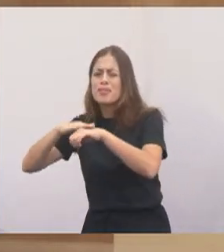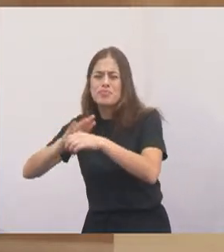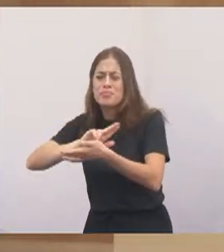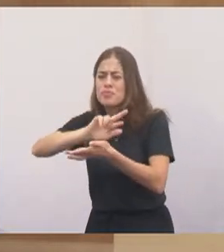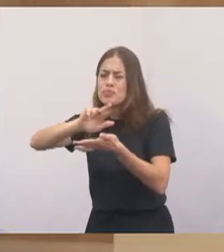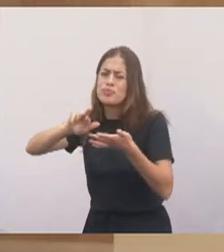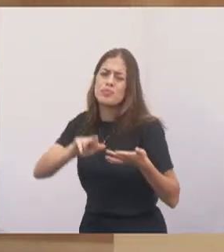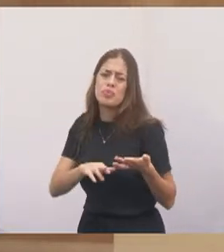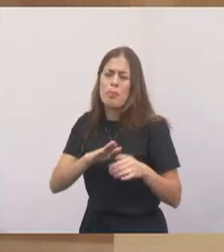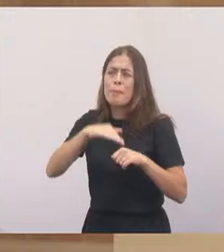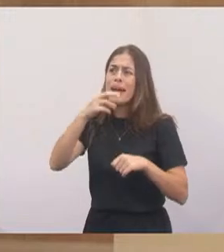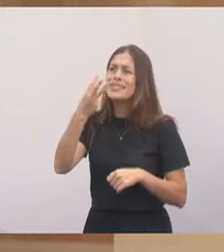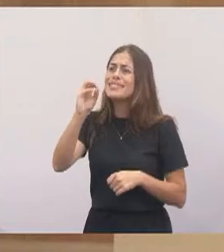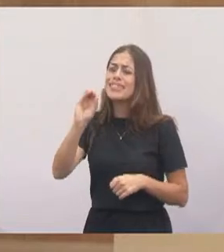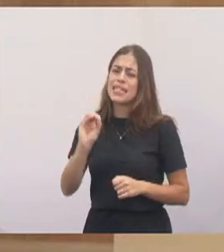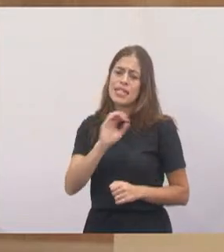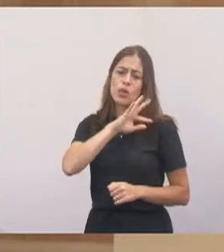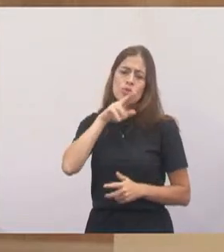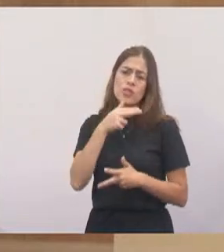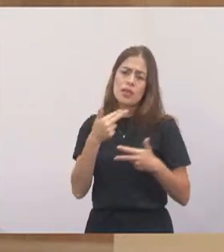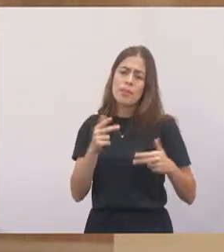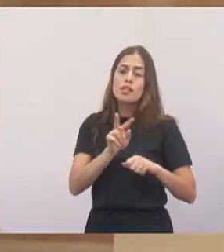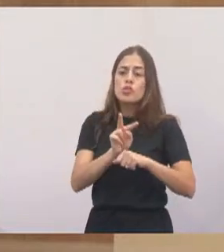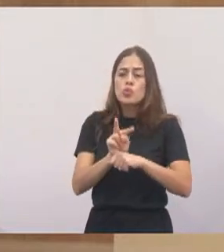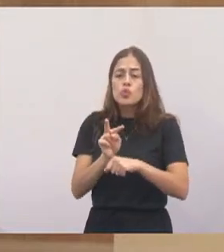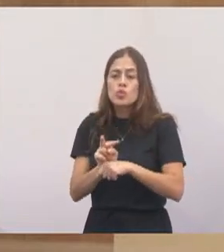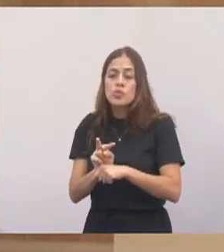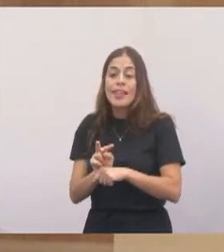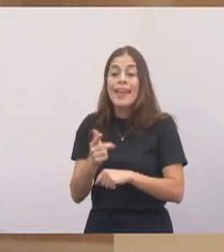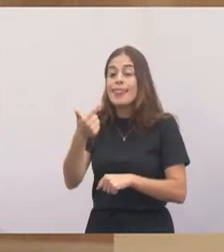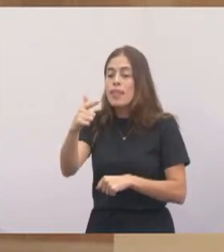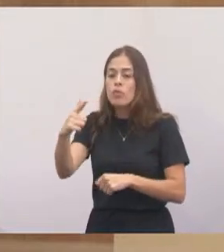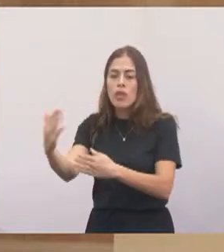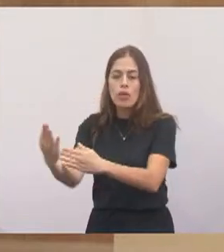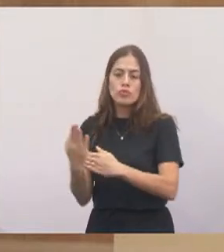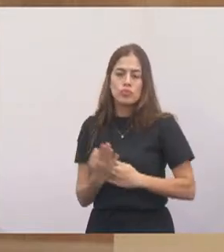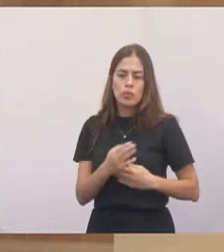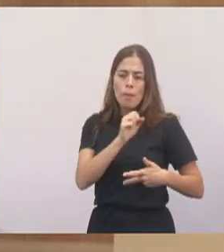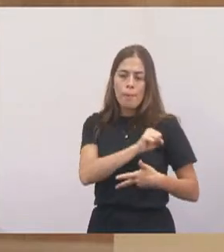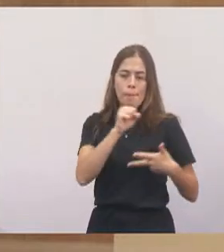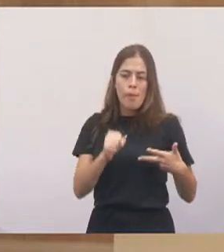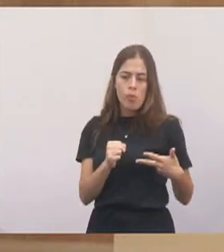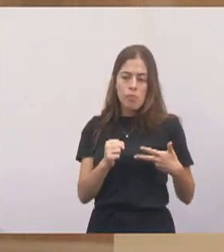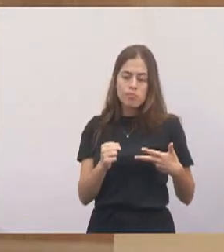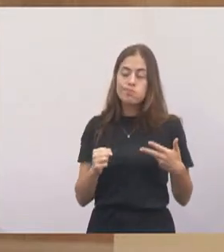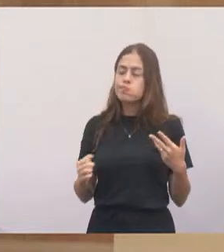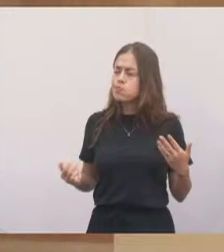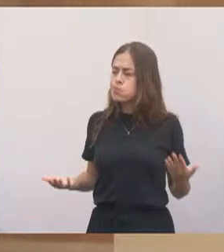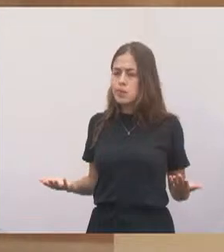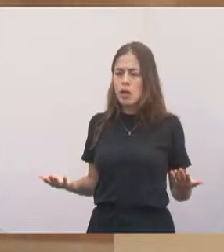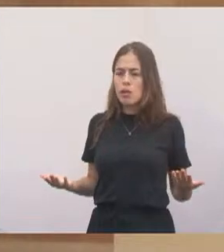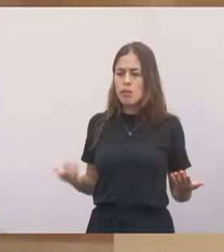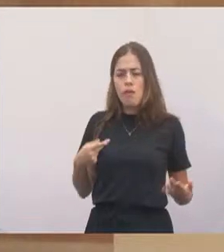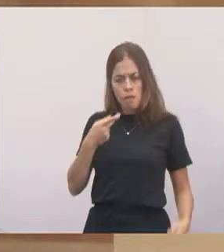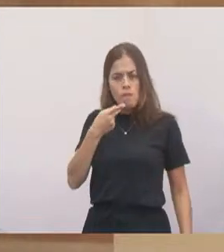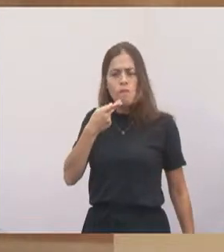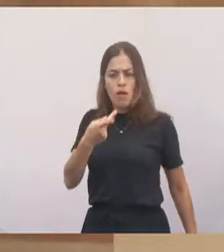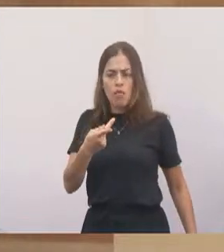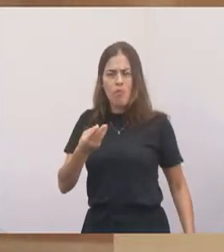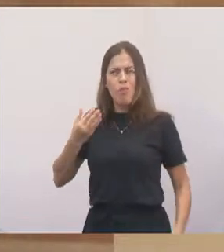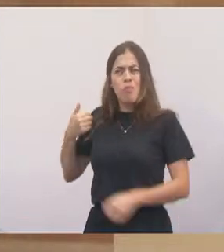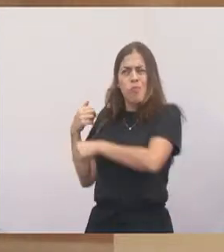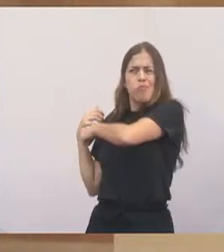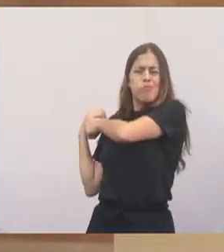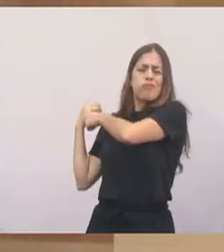e tudo mais, sem ajuda do poder público, porque faz um trabalho que o poder público não faz. Não é? Isso aqui eu estou falando desde